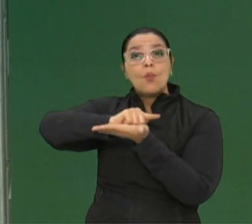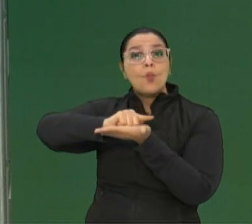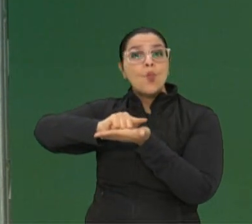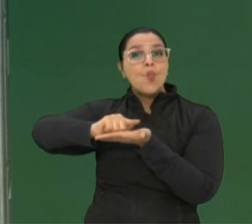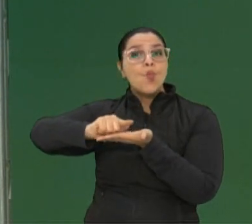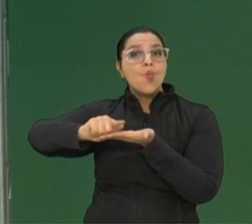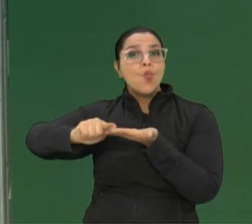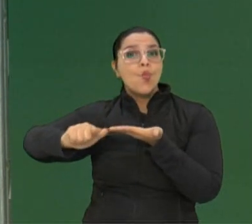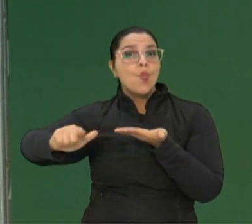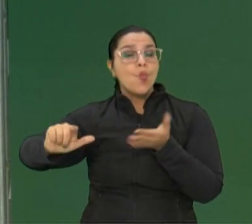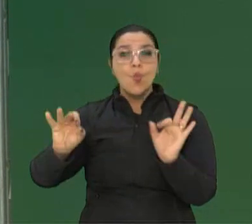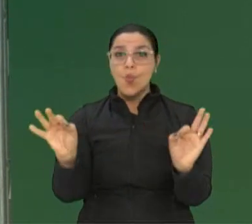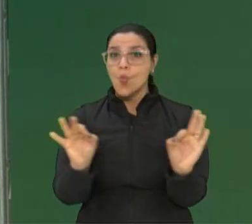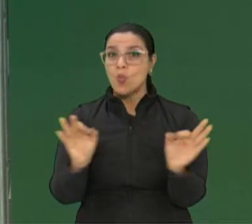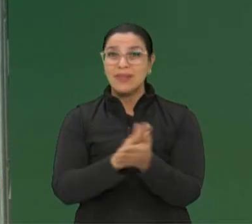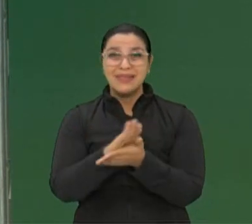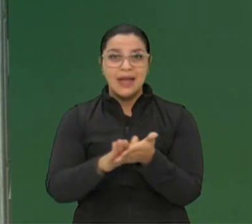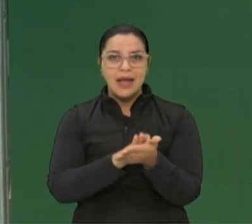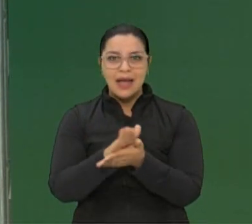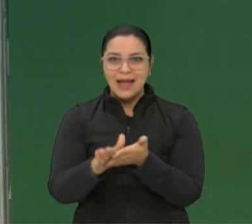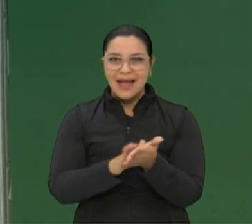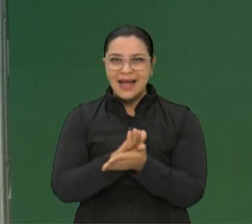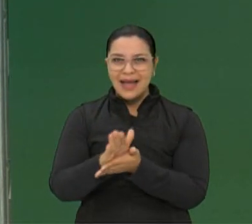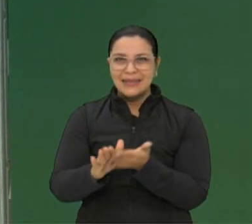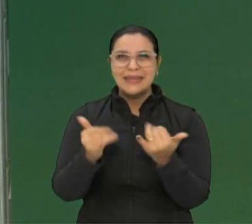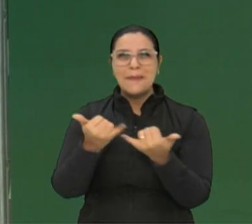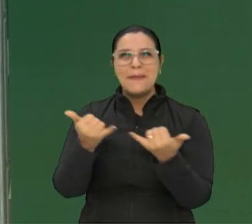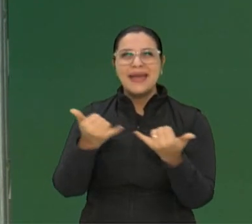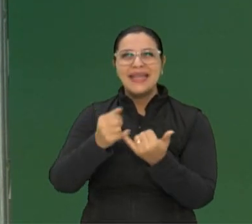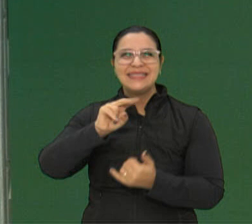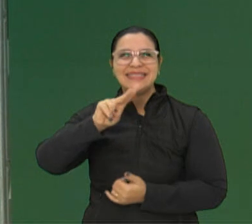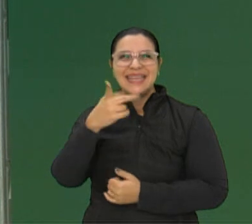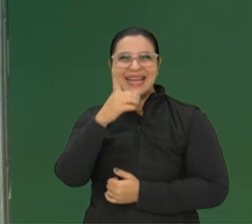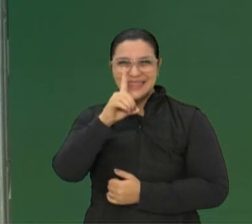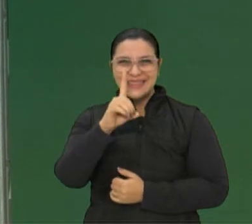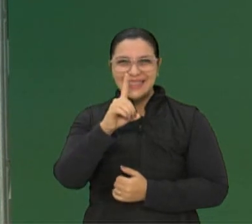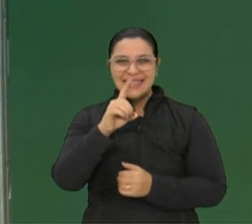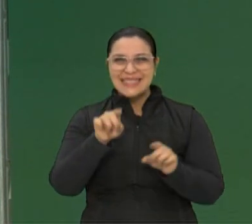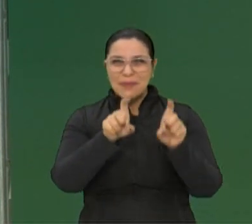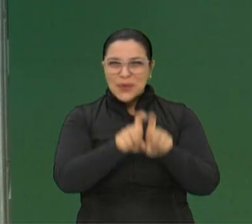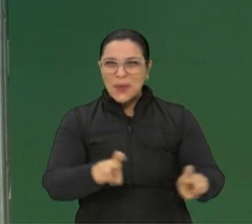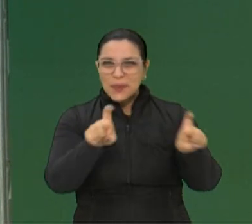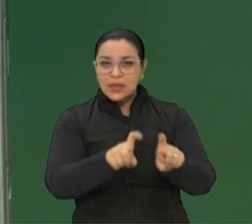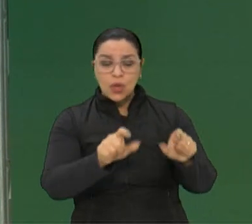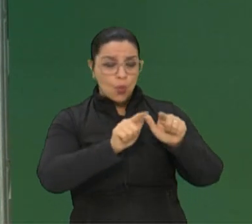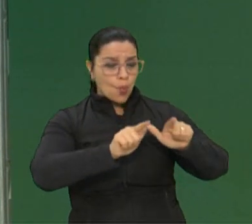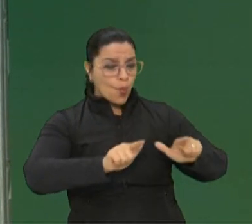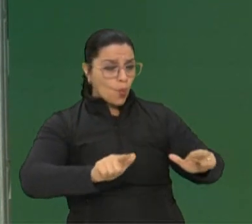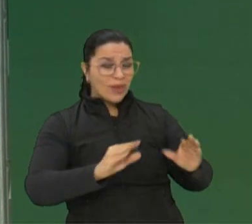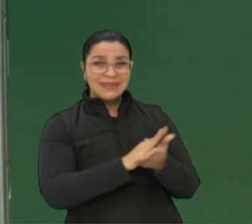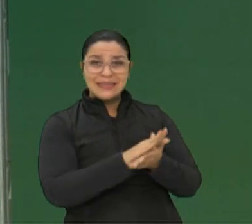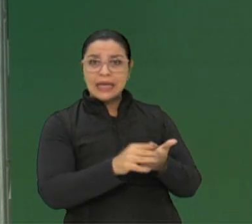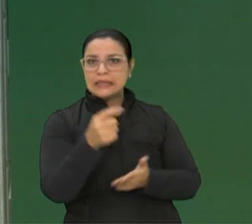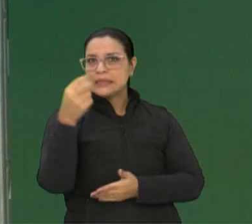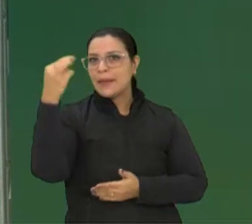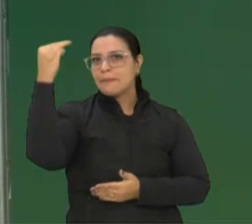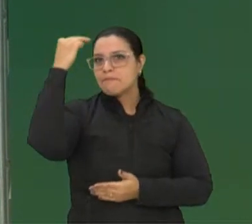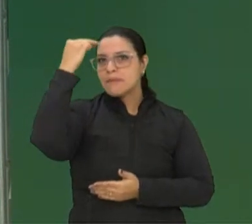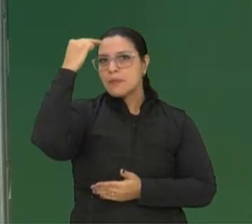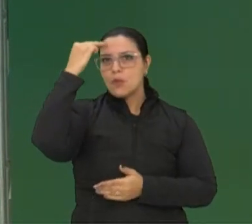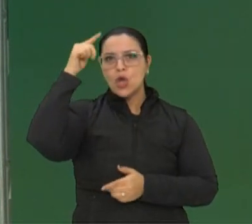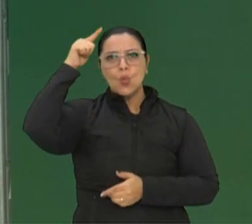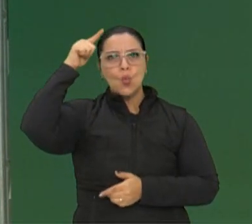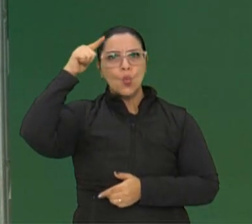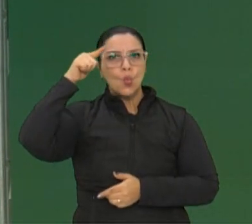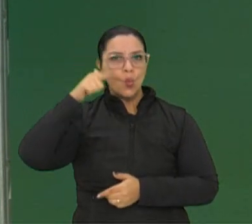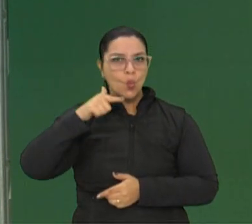em branco, tá? É meio que o HD do nosso sistema veio zerado, a memória veio zerada, tá?